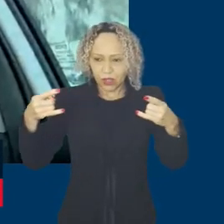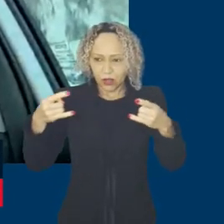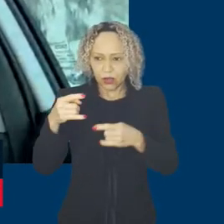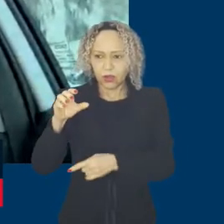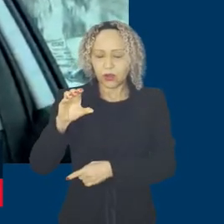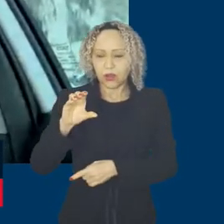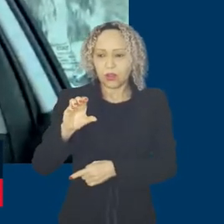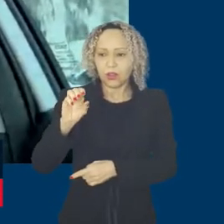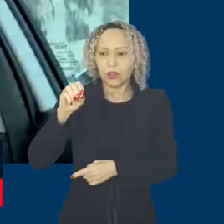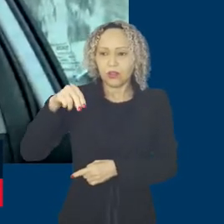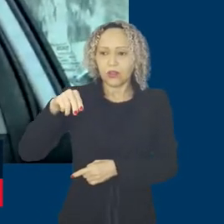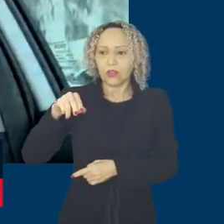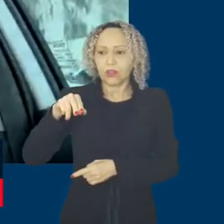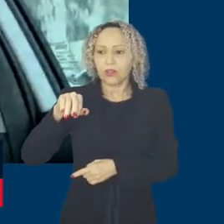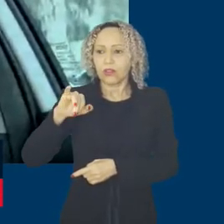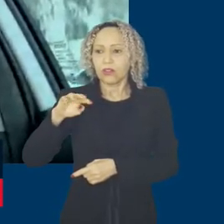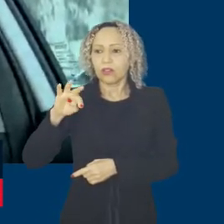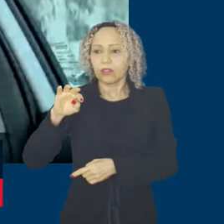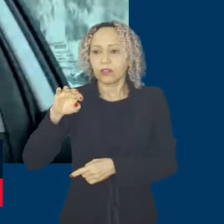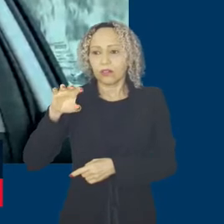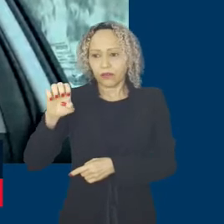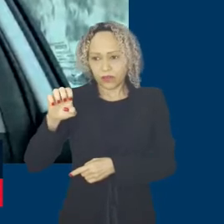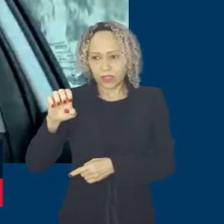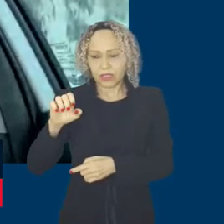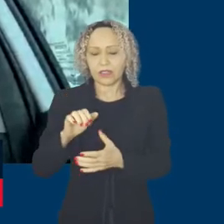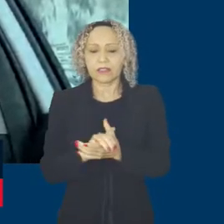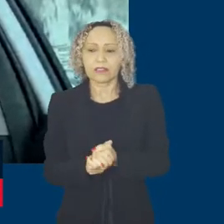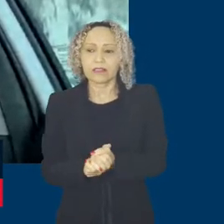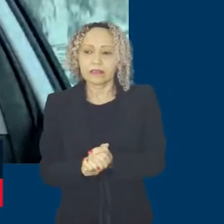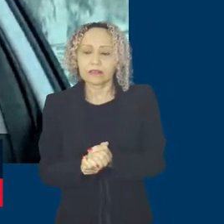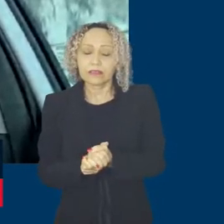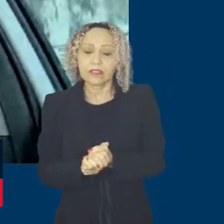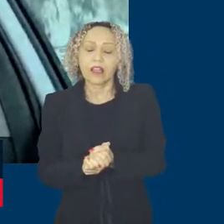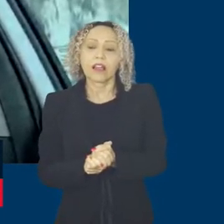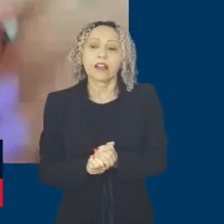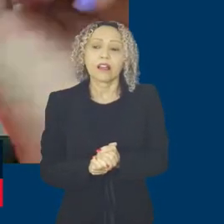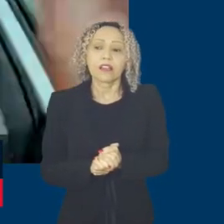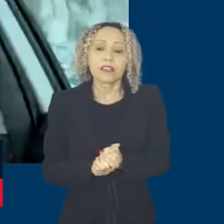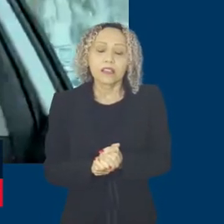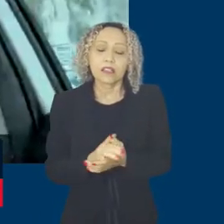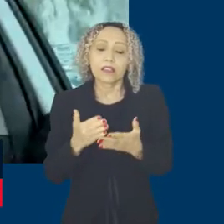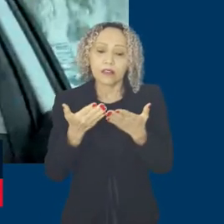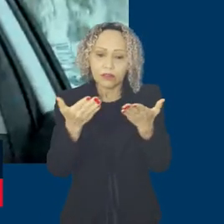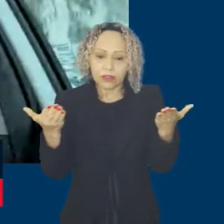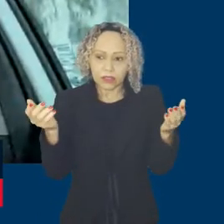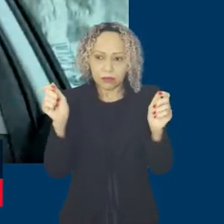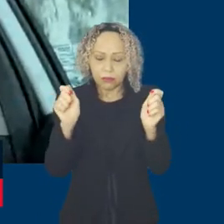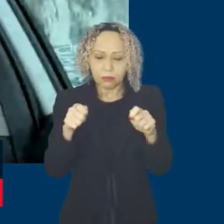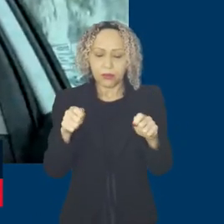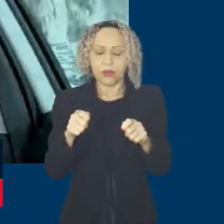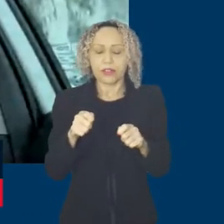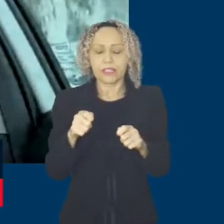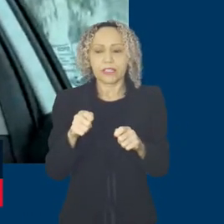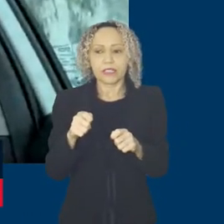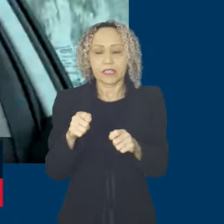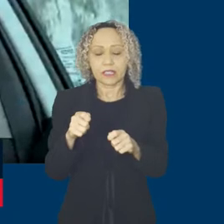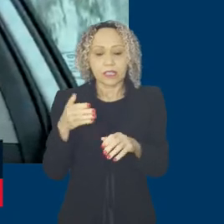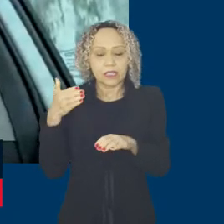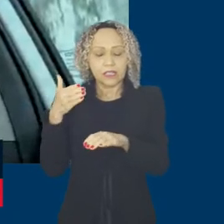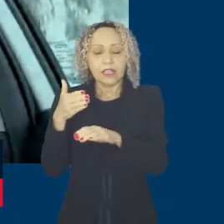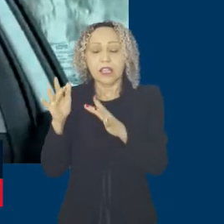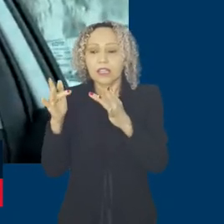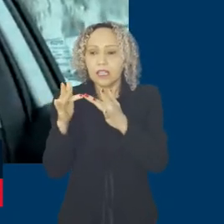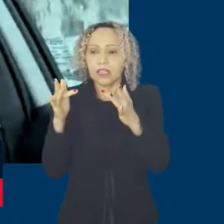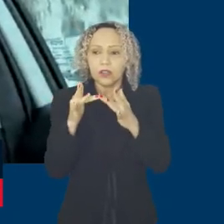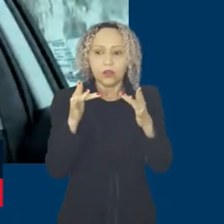Lud, da Giovana, que estão acompanhando da assessoria da Secretaria Nacional. E vocês podem ainda entrar em contato